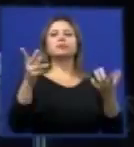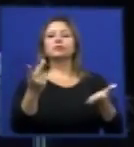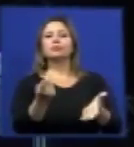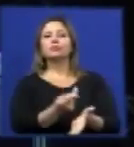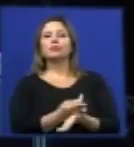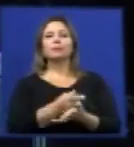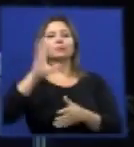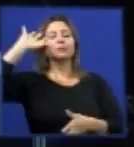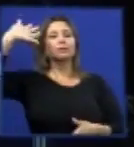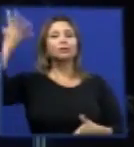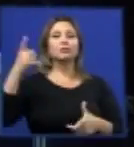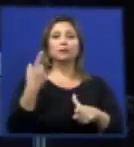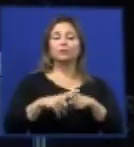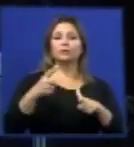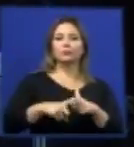de uma decisão histórica da Organização Mundial do Comércio